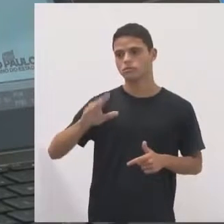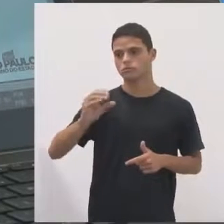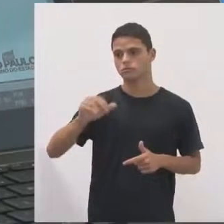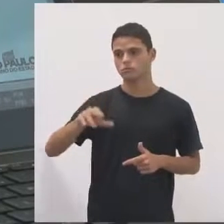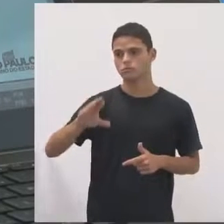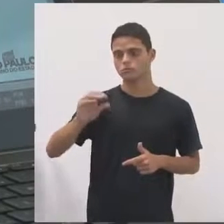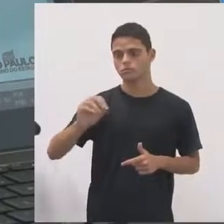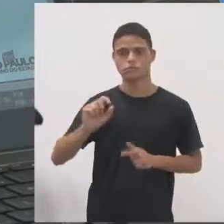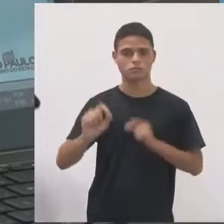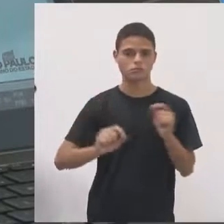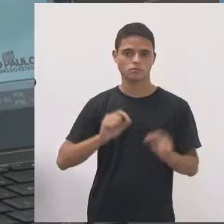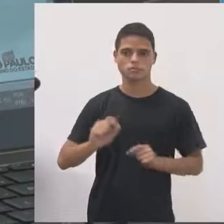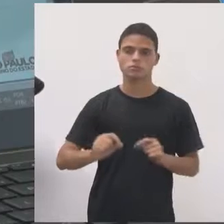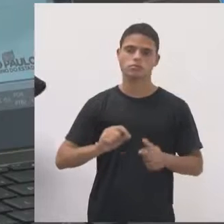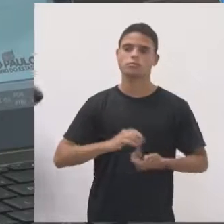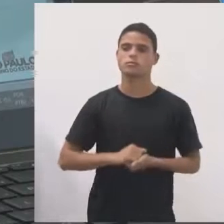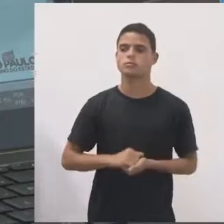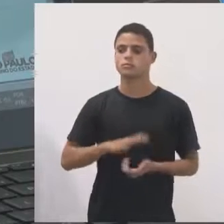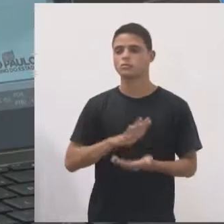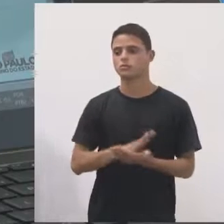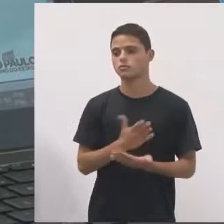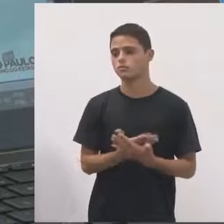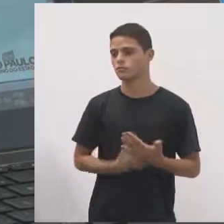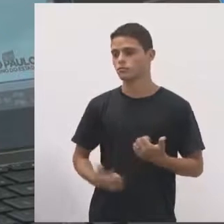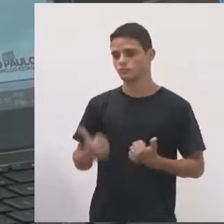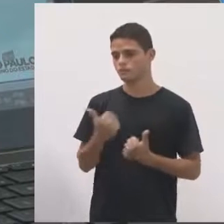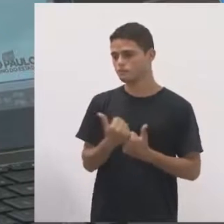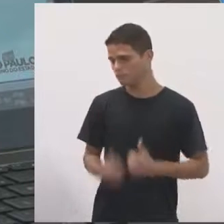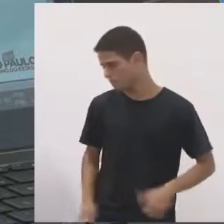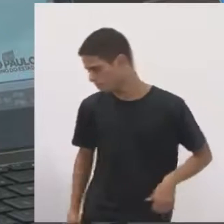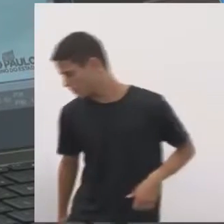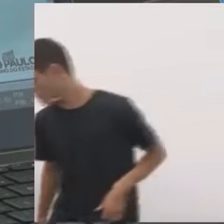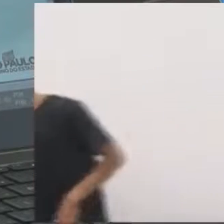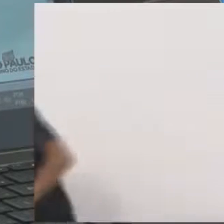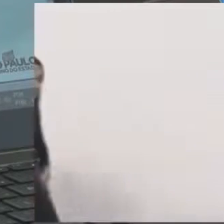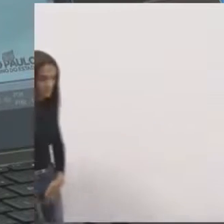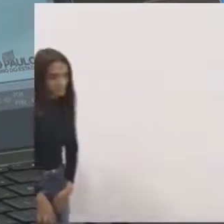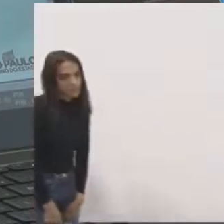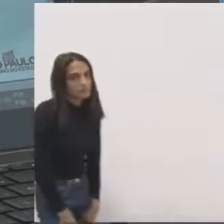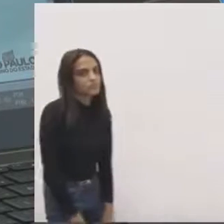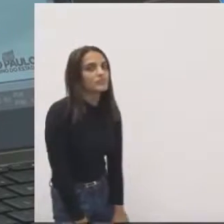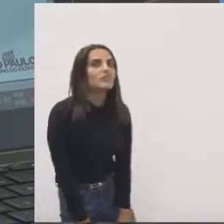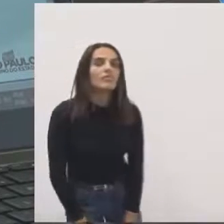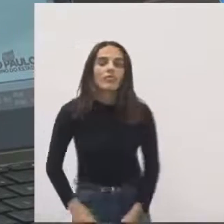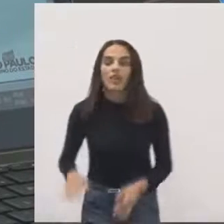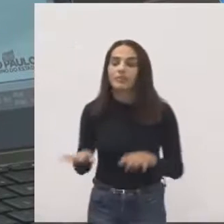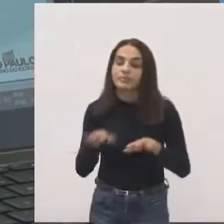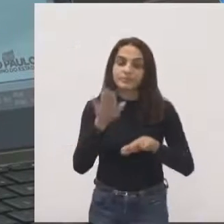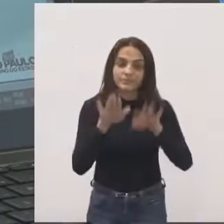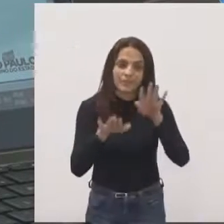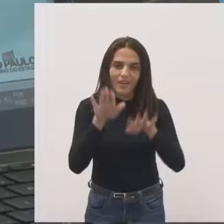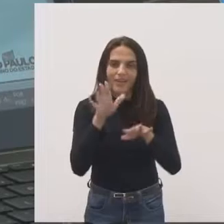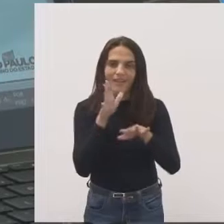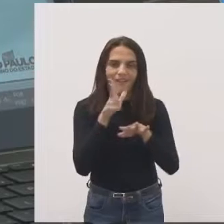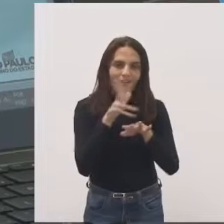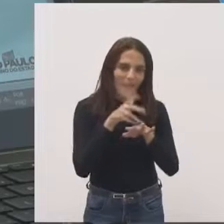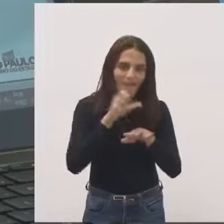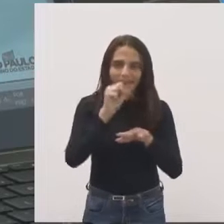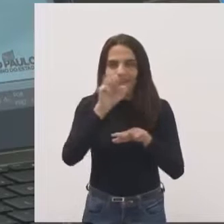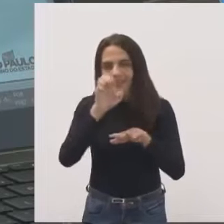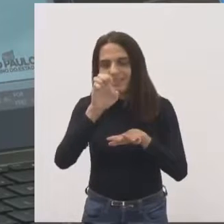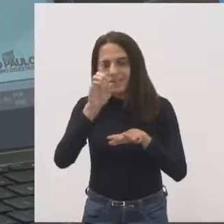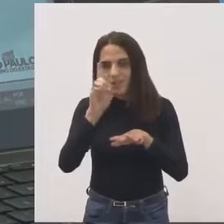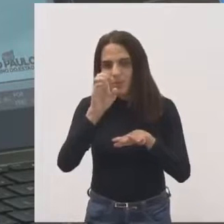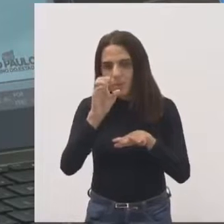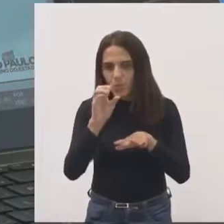é só a Seduc, não é o NIT, tá bom? Então às vezes tem casos, né, que às vezes demora, porque a Seduc está com uma demanda muito